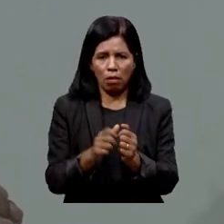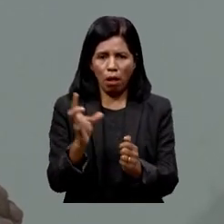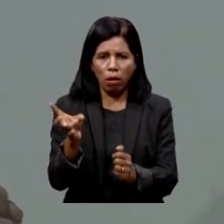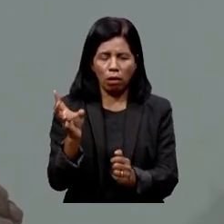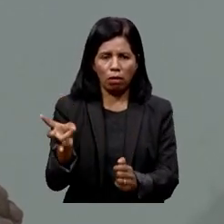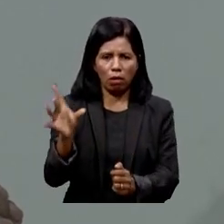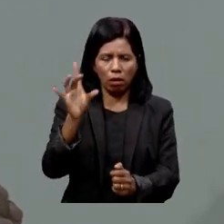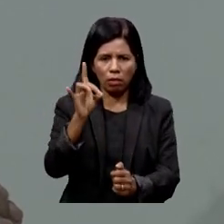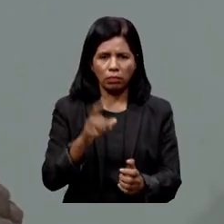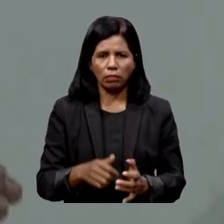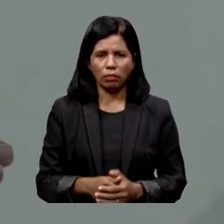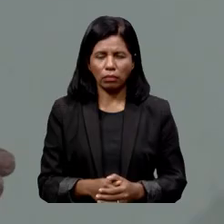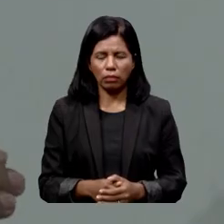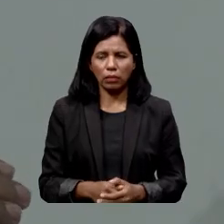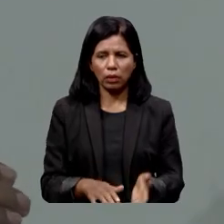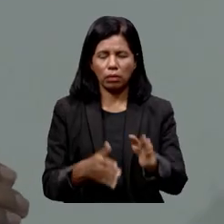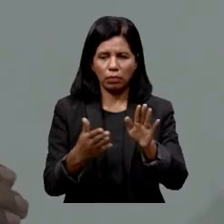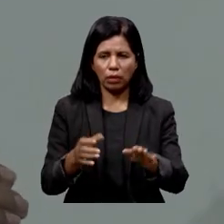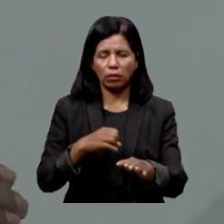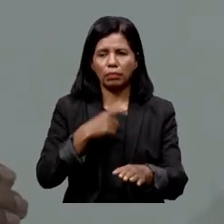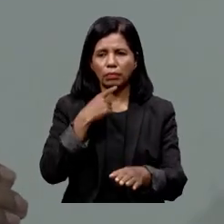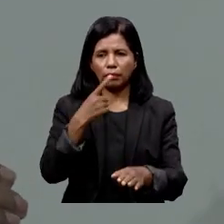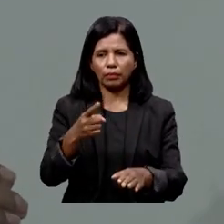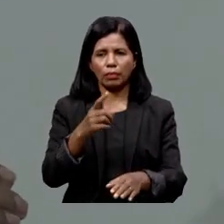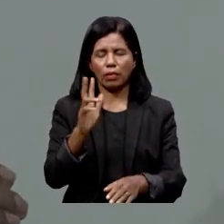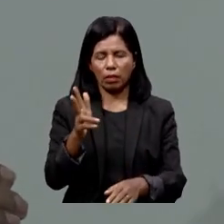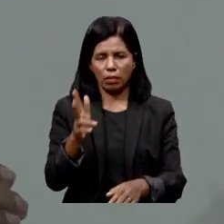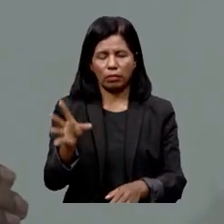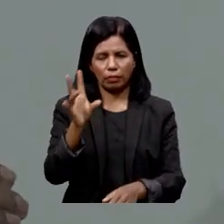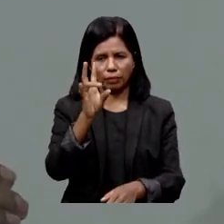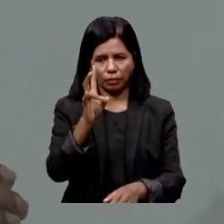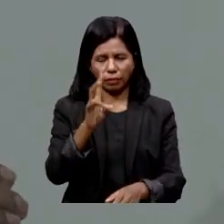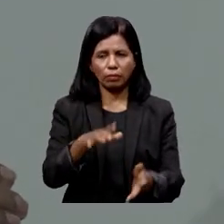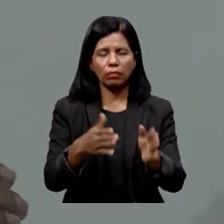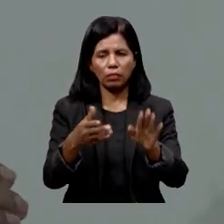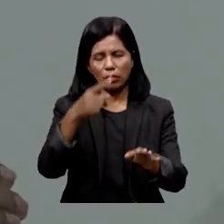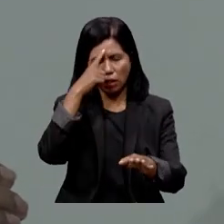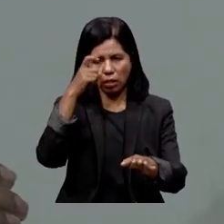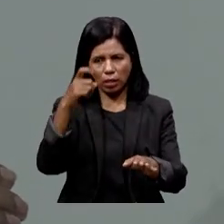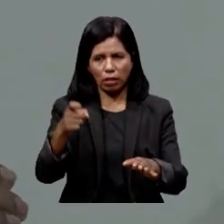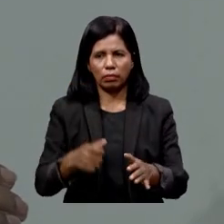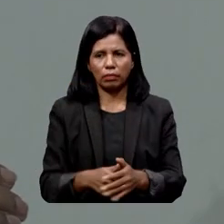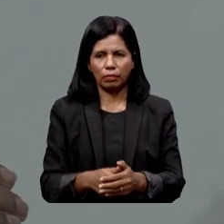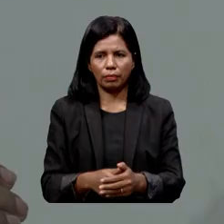hitu no mate hanesang oin hautemi ia 37 nebema mate tamba moras